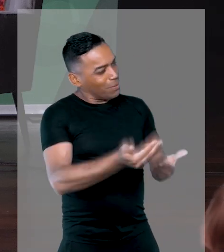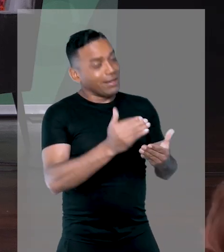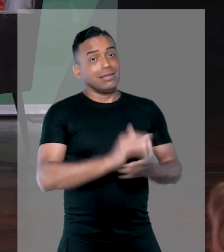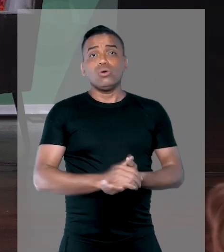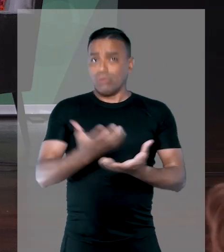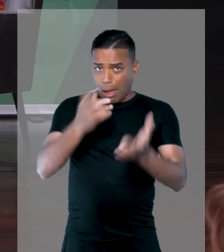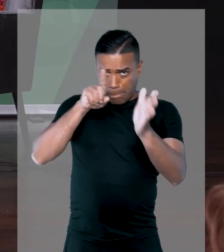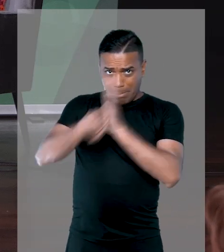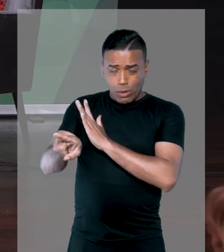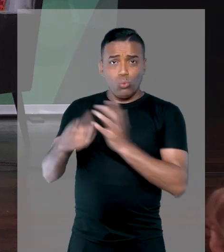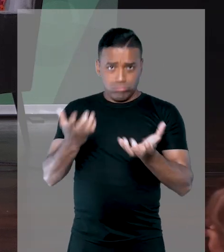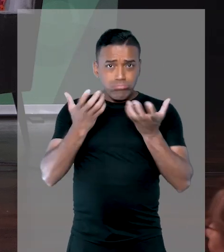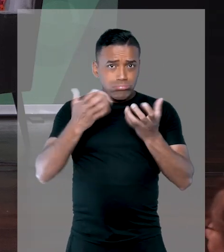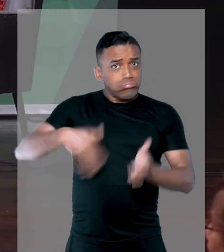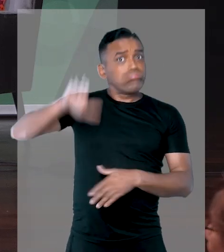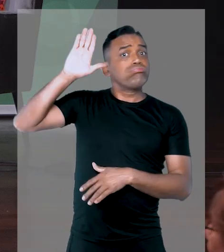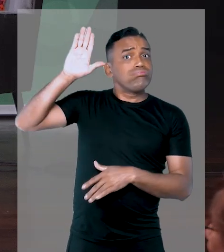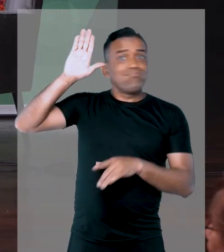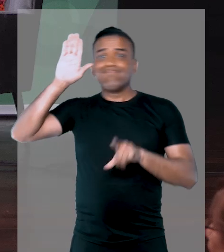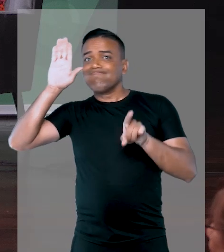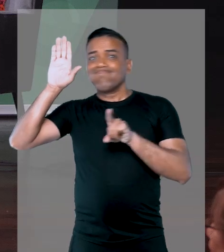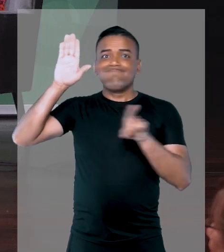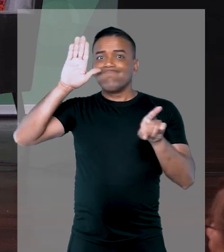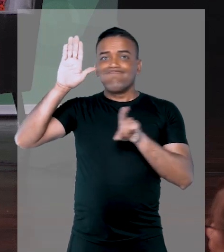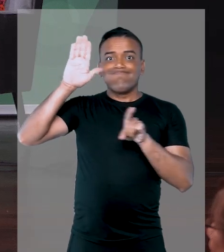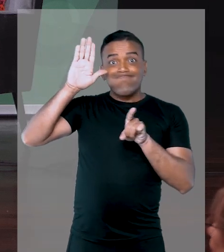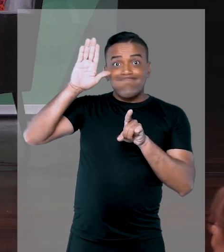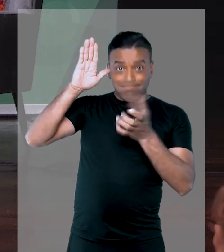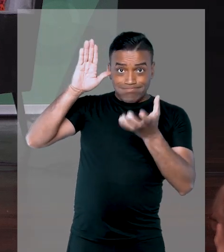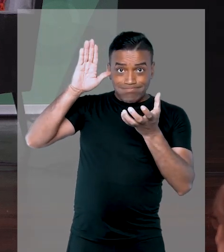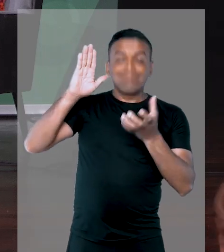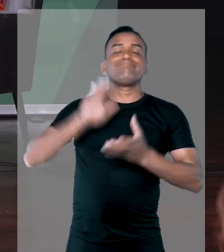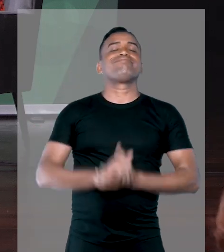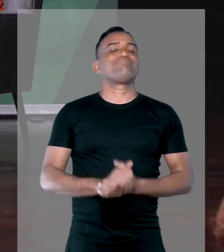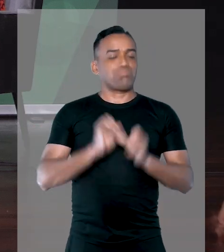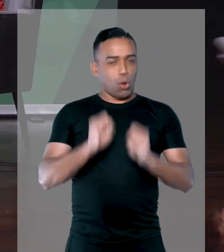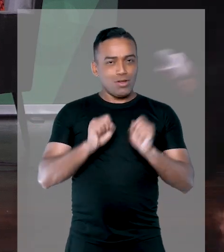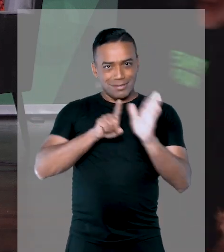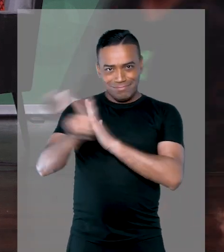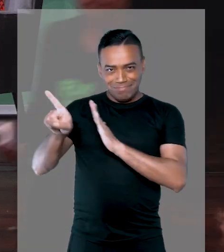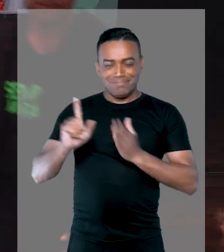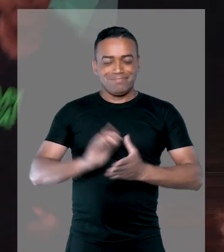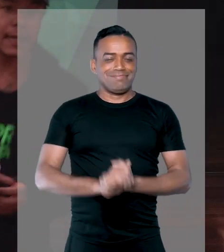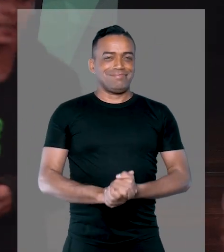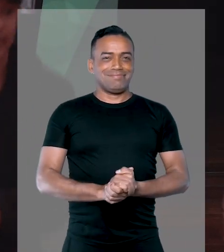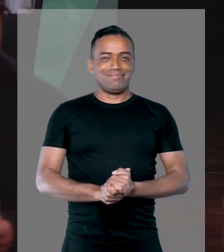Alguém quer fazer pergunta? Uma espectadora assume o microfone para fazer uma